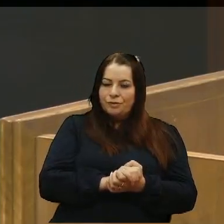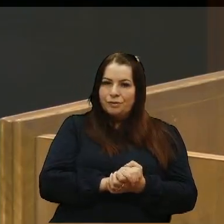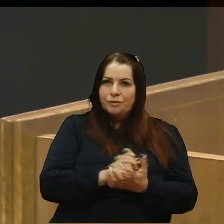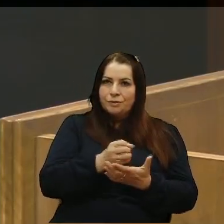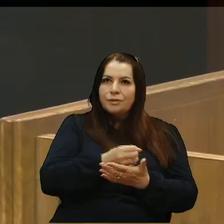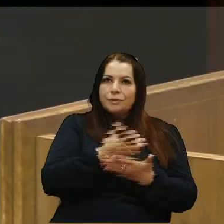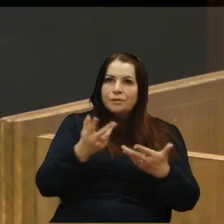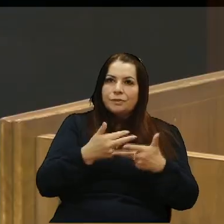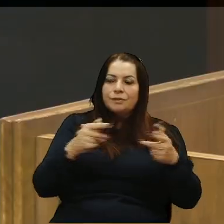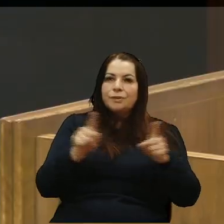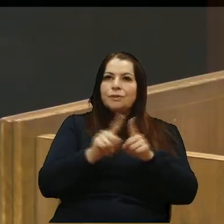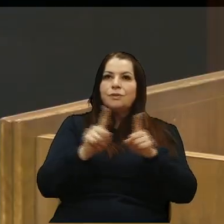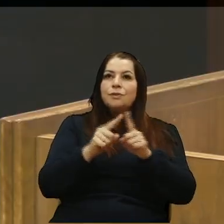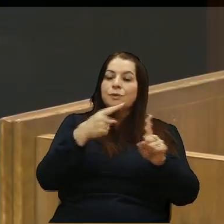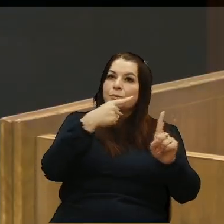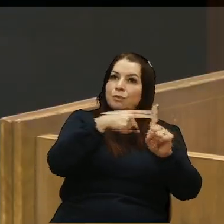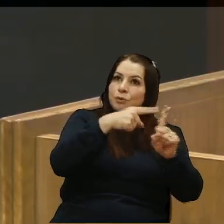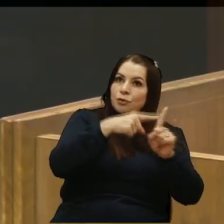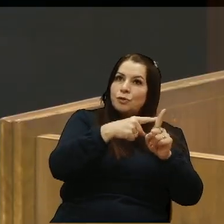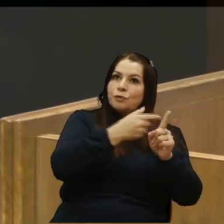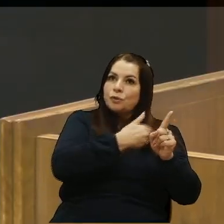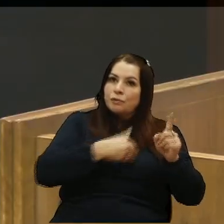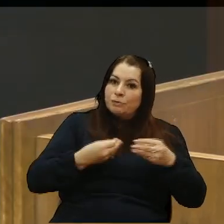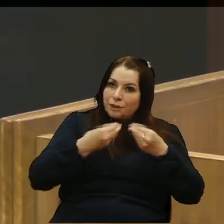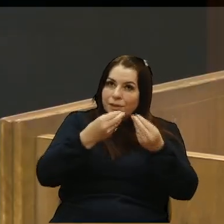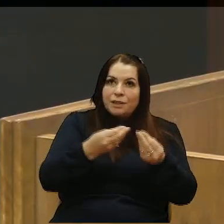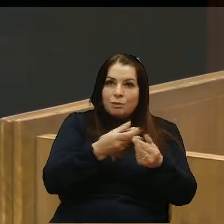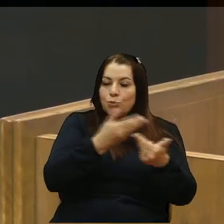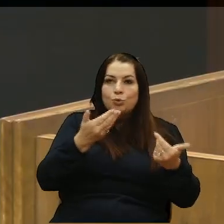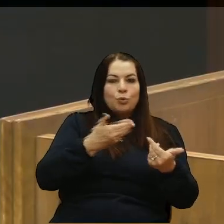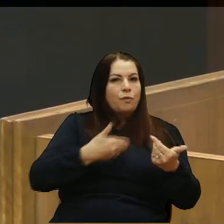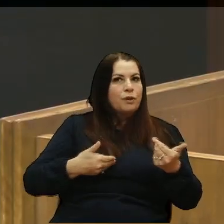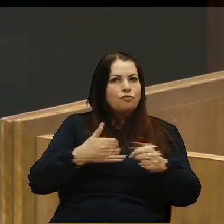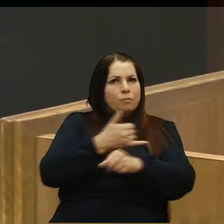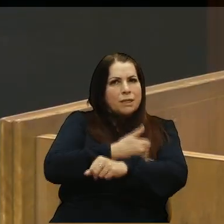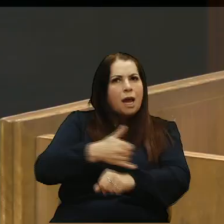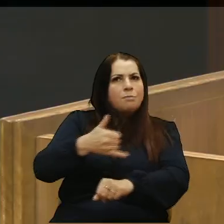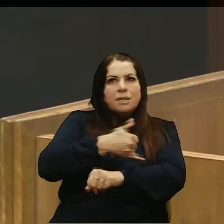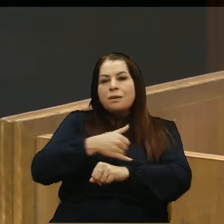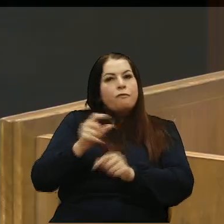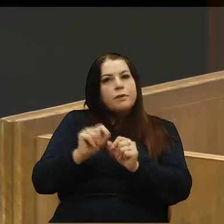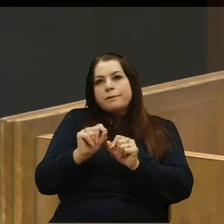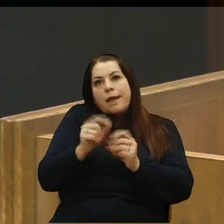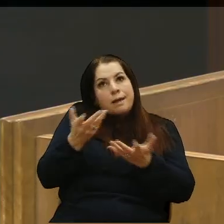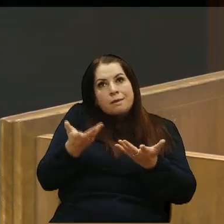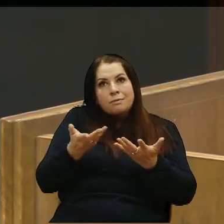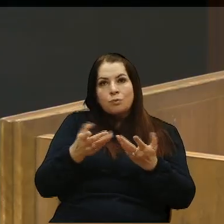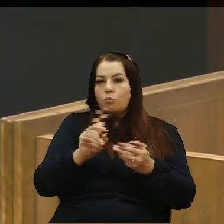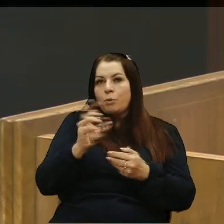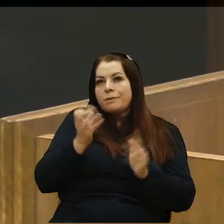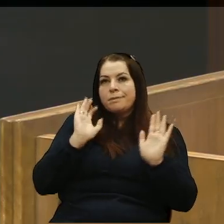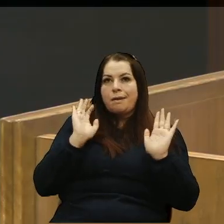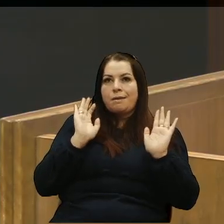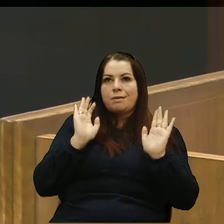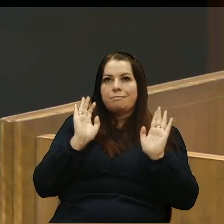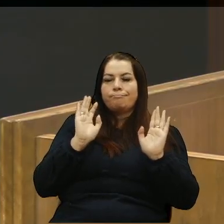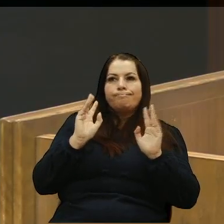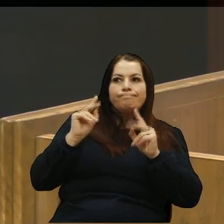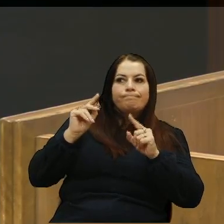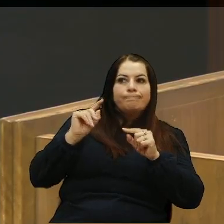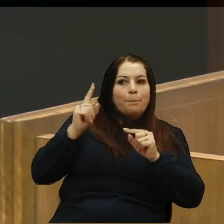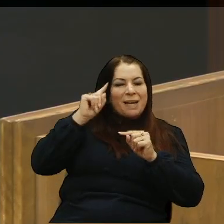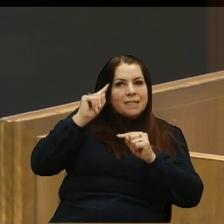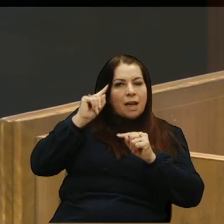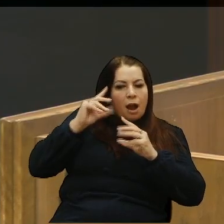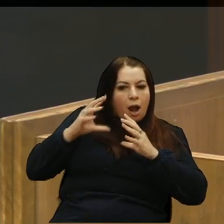quantas coisas positivas que o governo vem entregando, que muitos governos passaram e não fizeram essa entrega, ou não quiseram comprar briga nenhuma